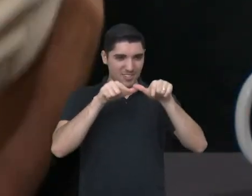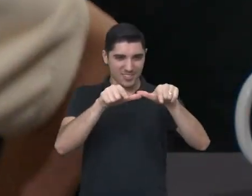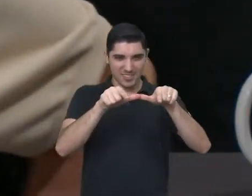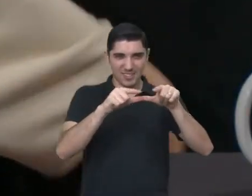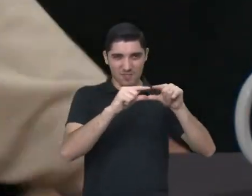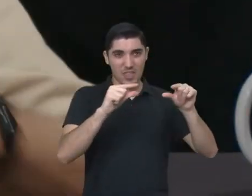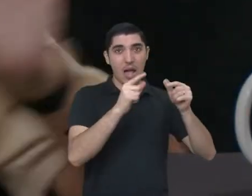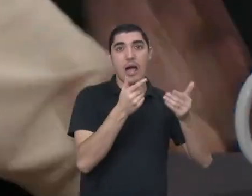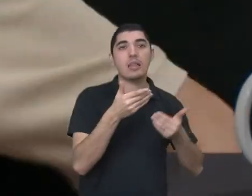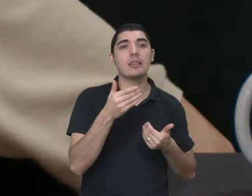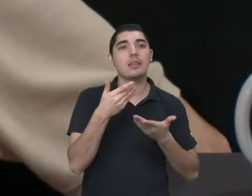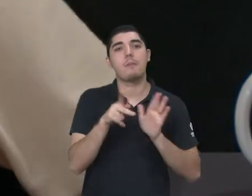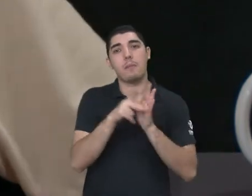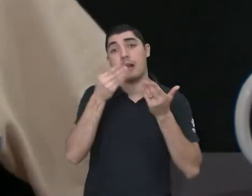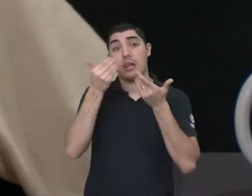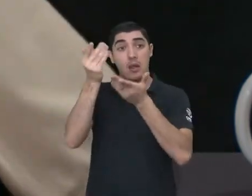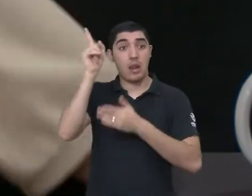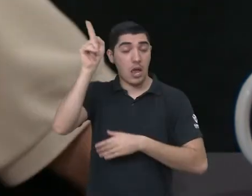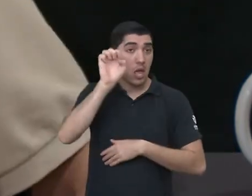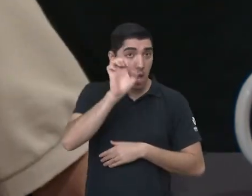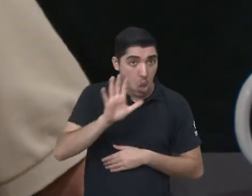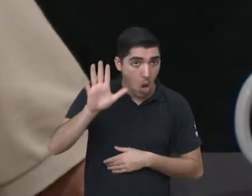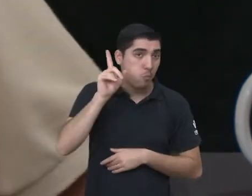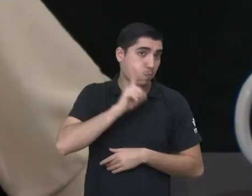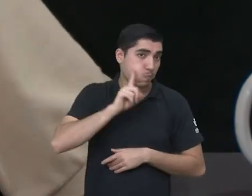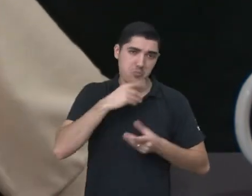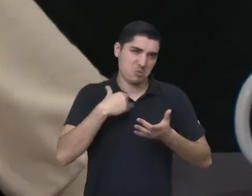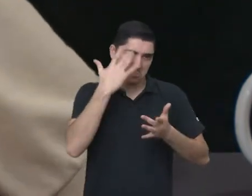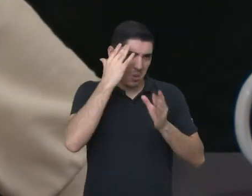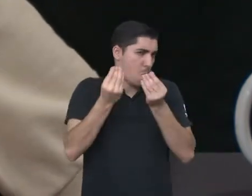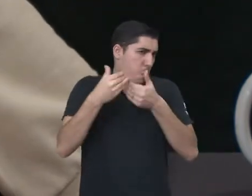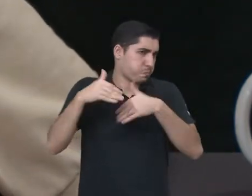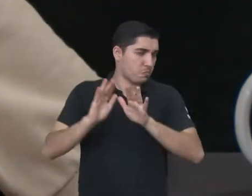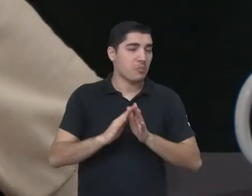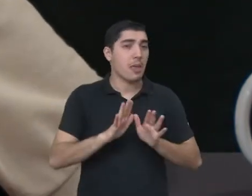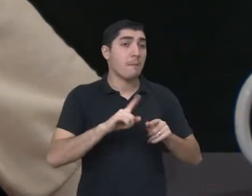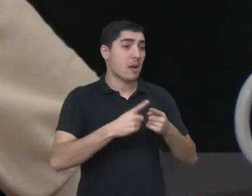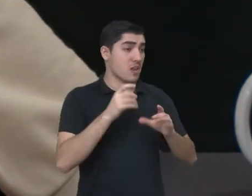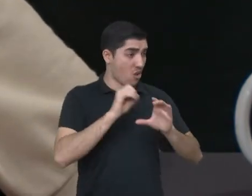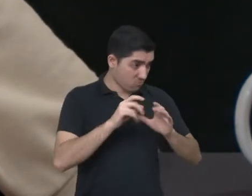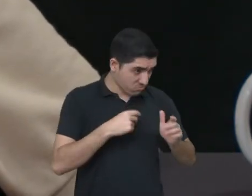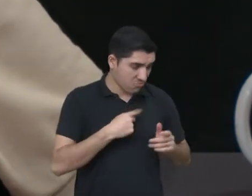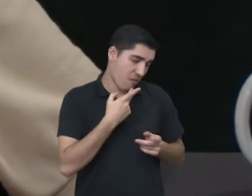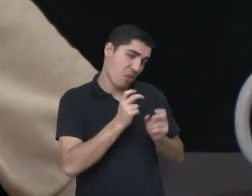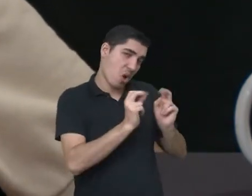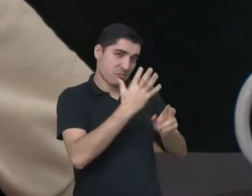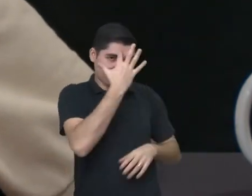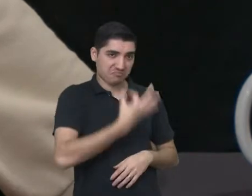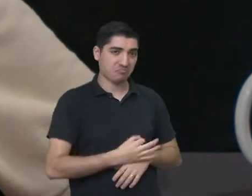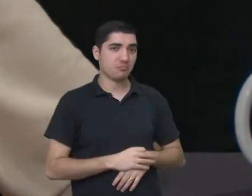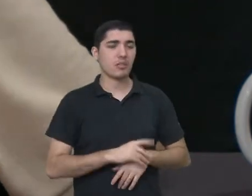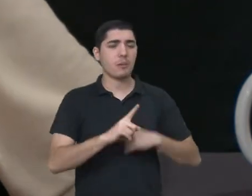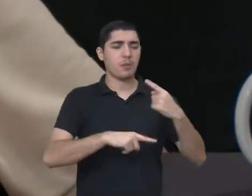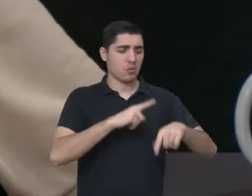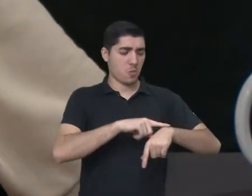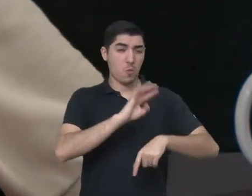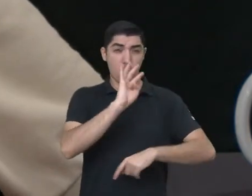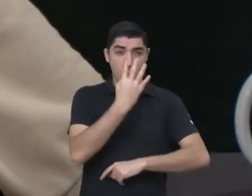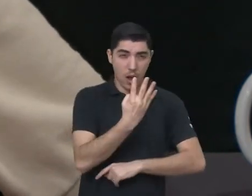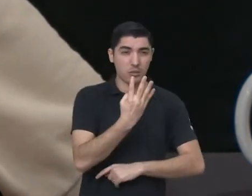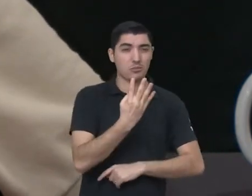aeroporto, nós vamos encurtar a viagem do Papa para não desgastá-lo tanto, ele vai virar de Aparecida para São José dos Campos